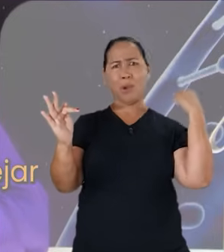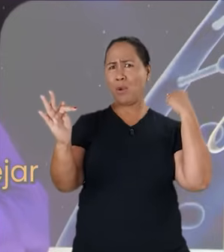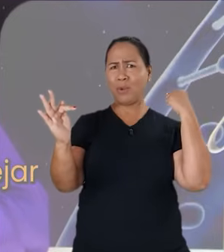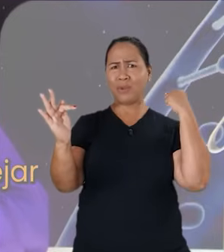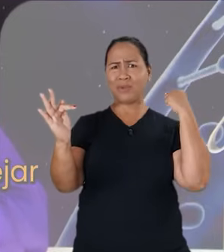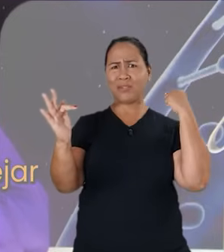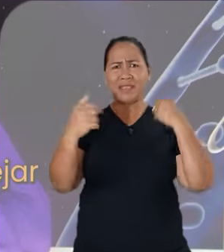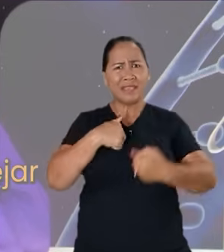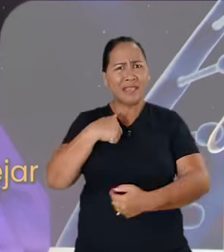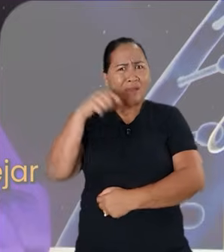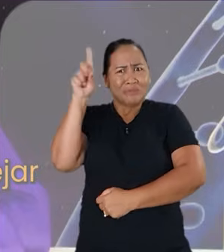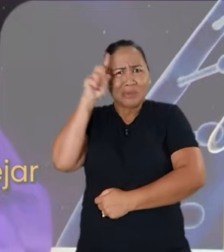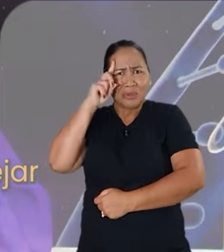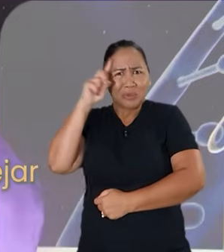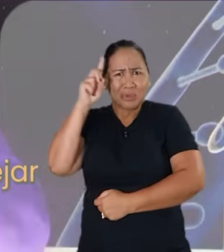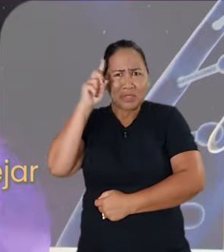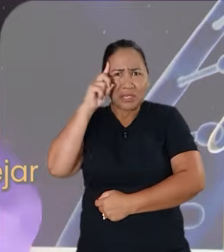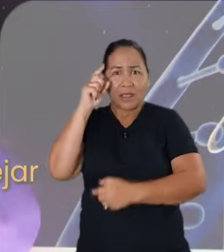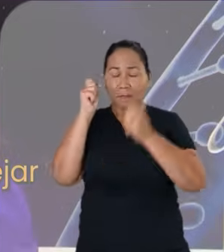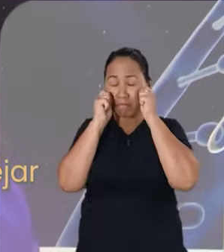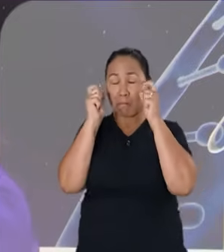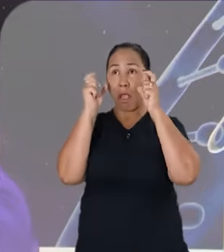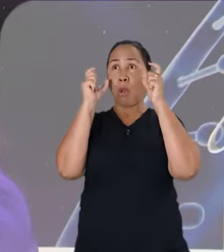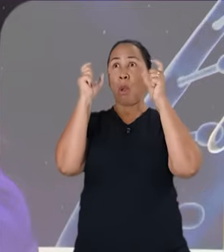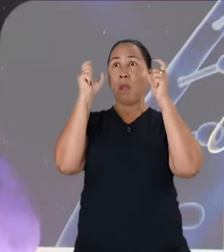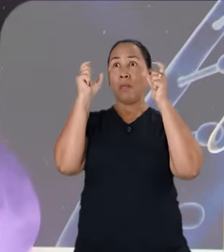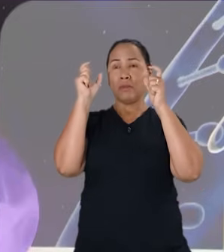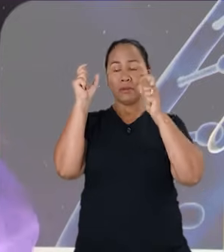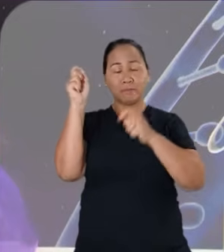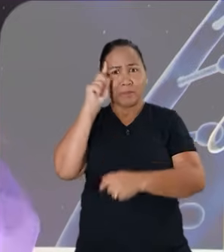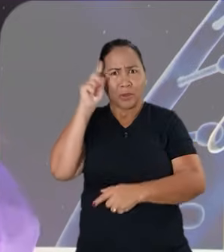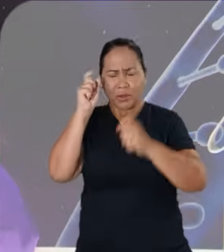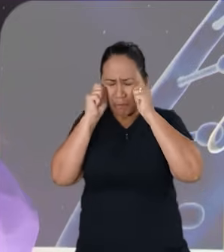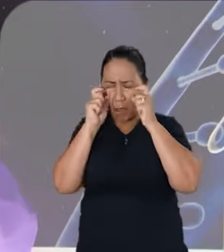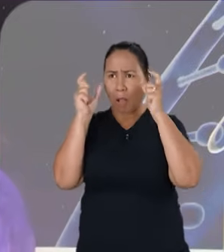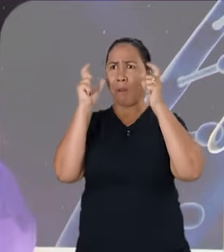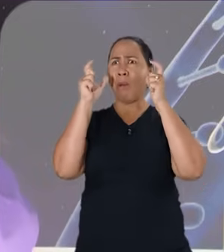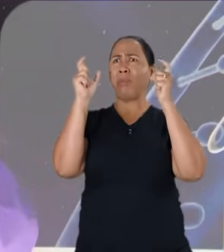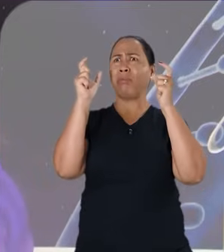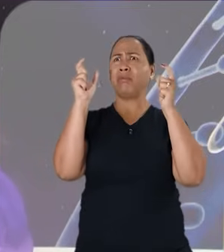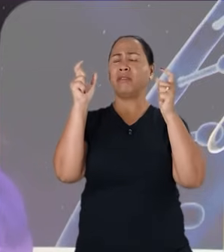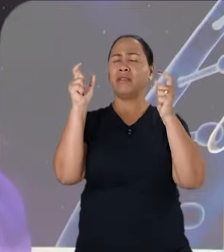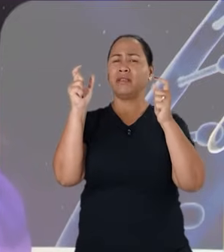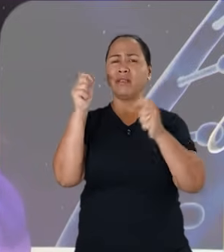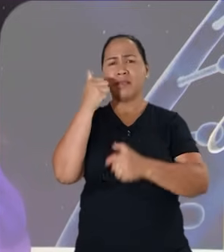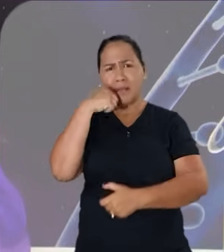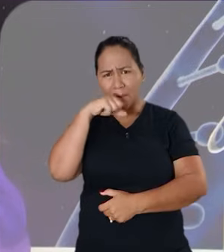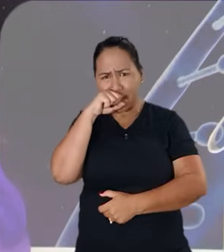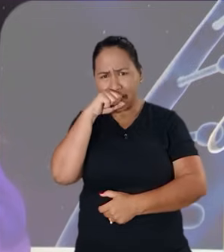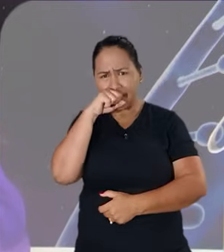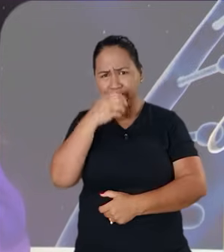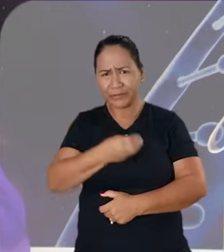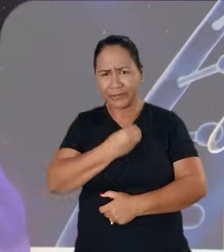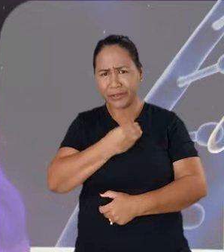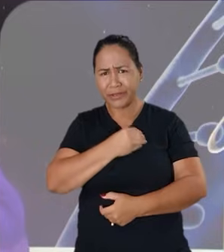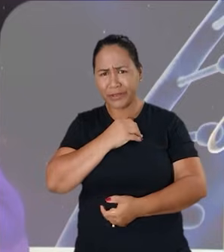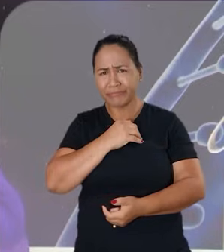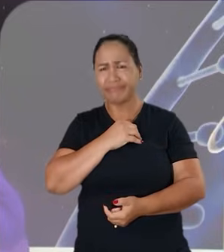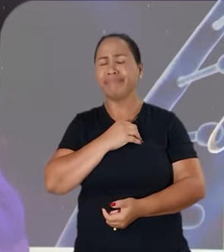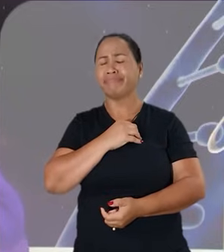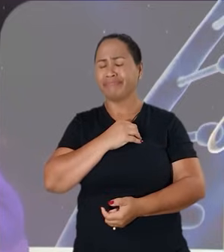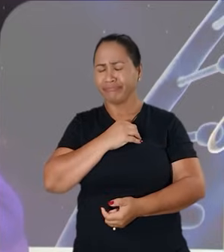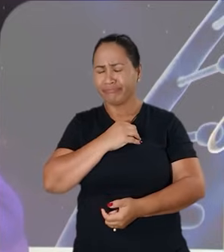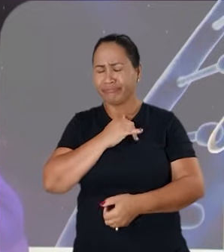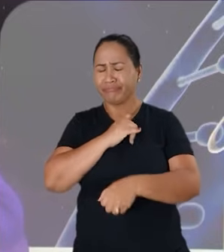tudo que você vai desejar quando você acordar de manhã é receber aquela mensagem boba, porque ela não vai mais